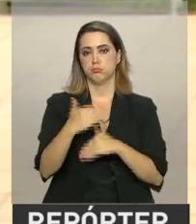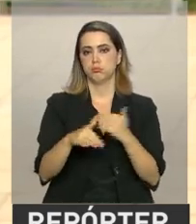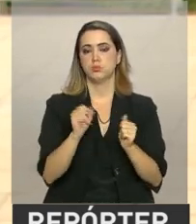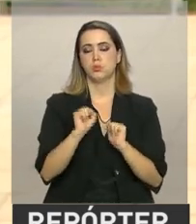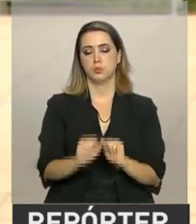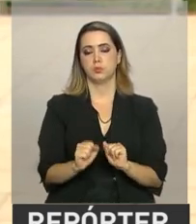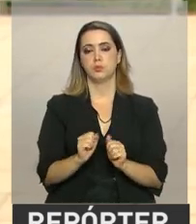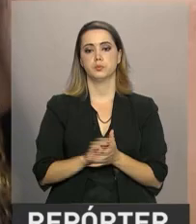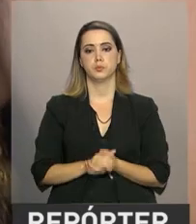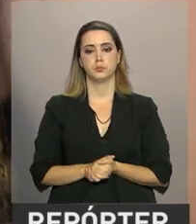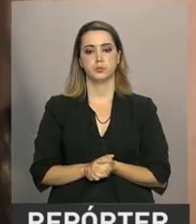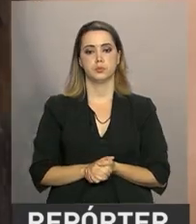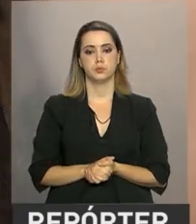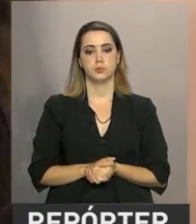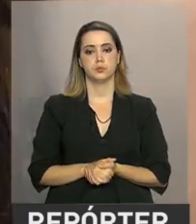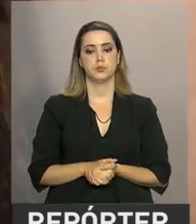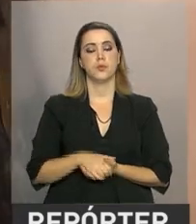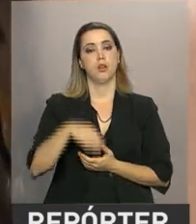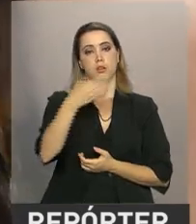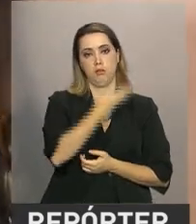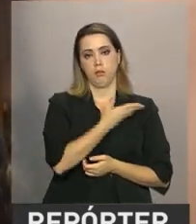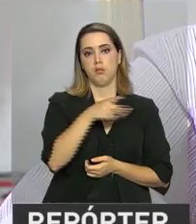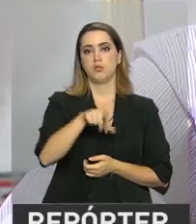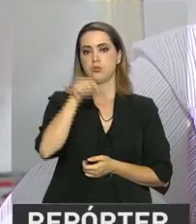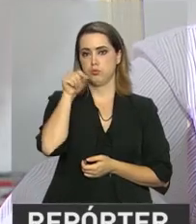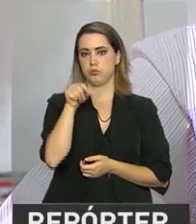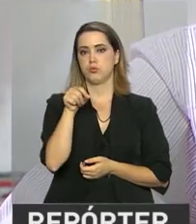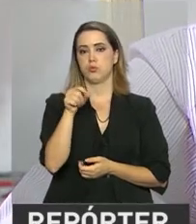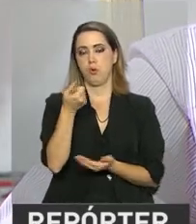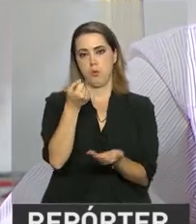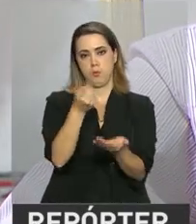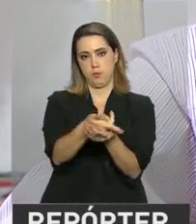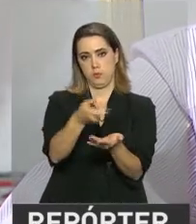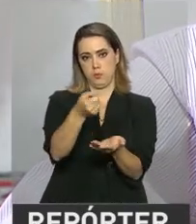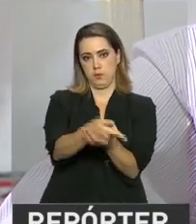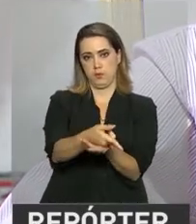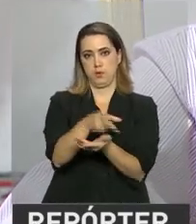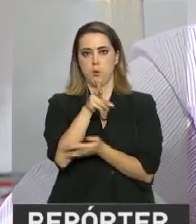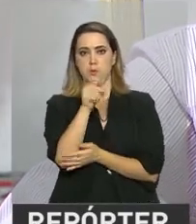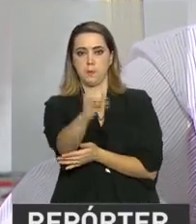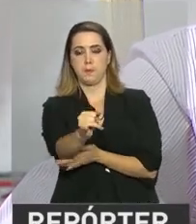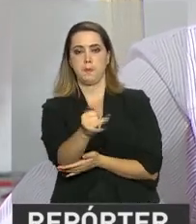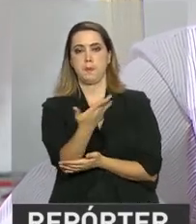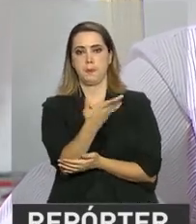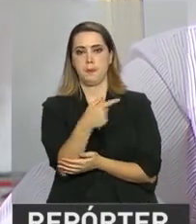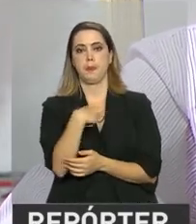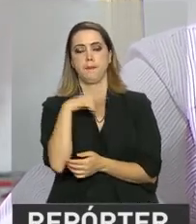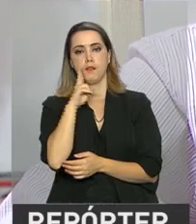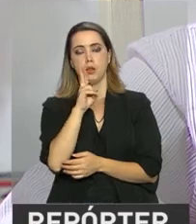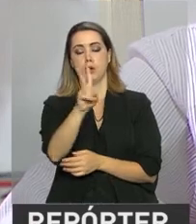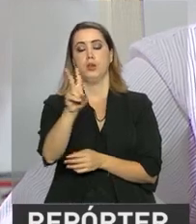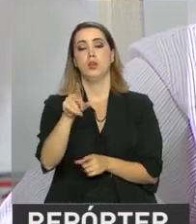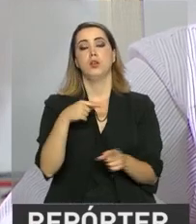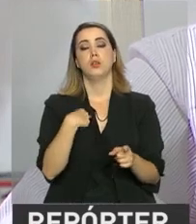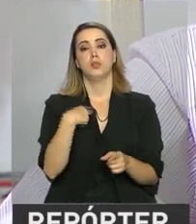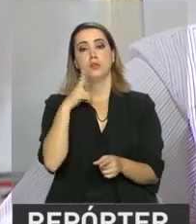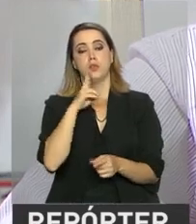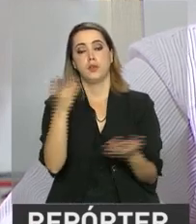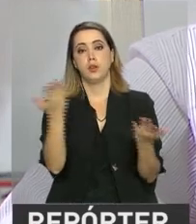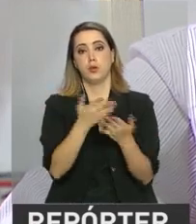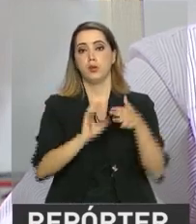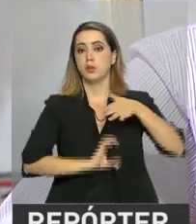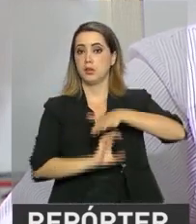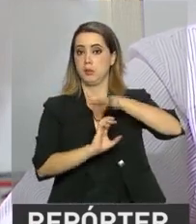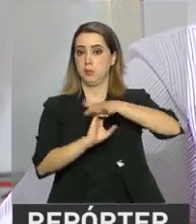essa possibilidade. Marina já fez a escolha. É um benefício muito bom. Vou até verificar agora, né, com o